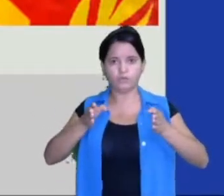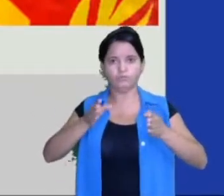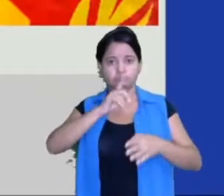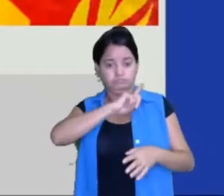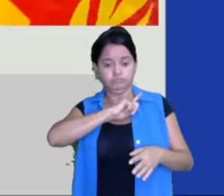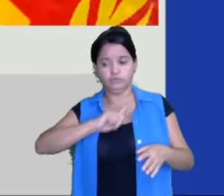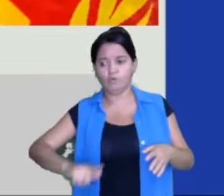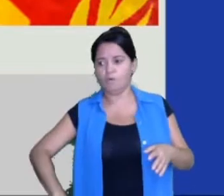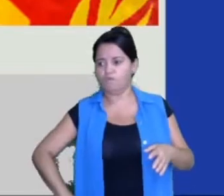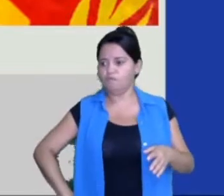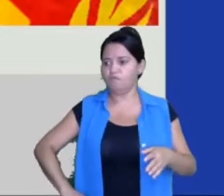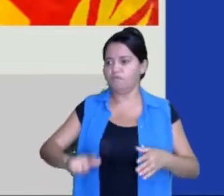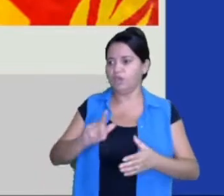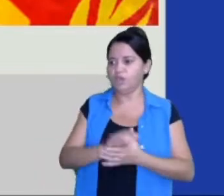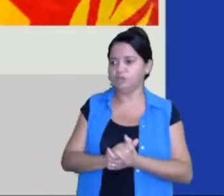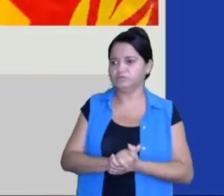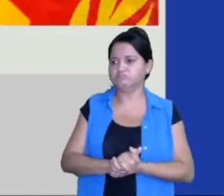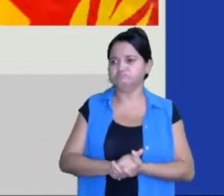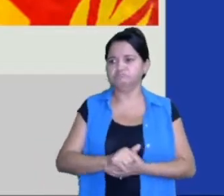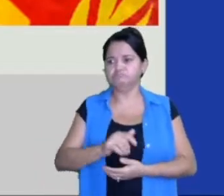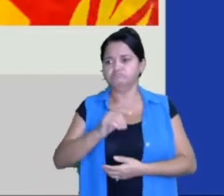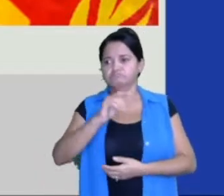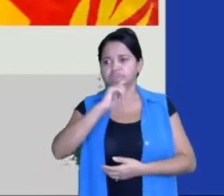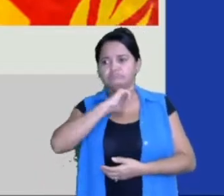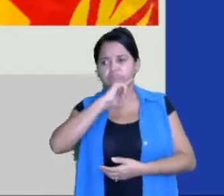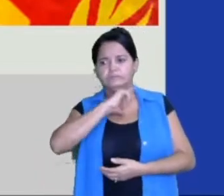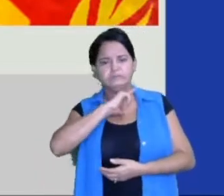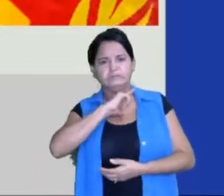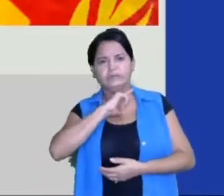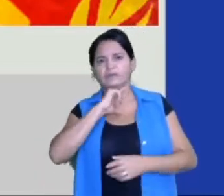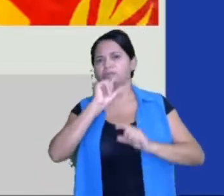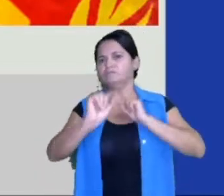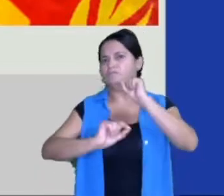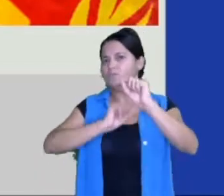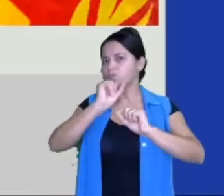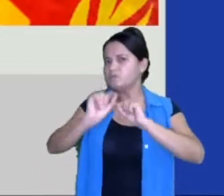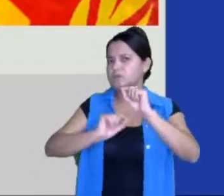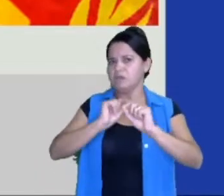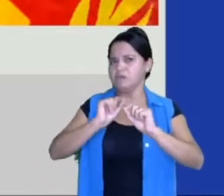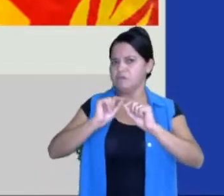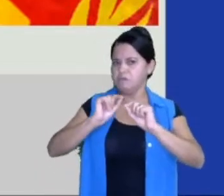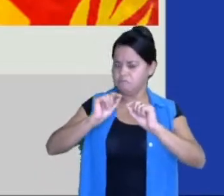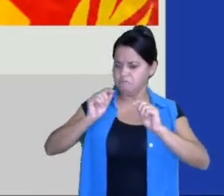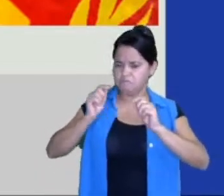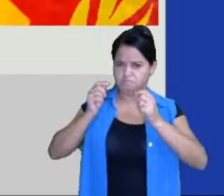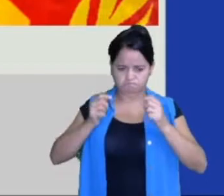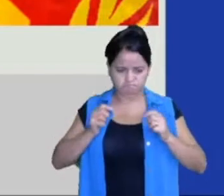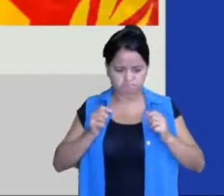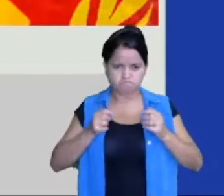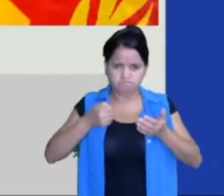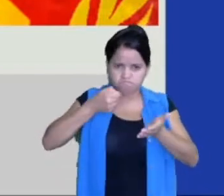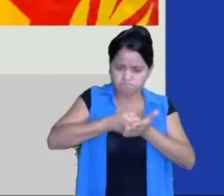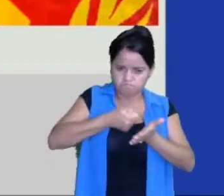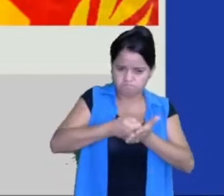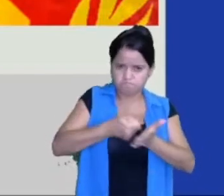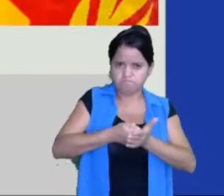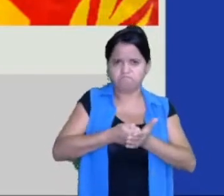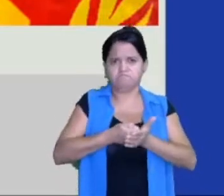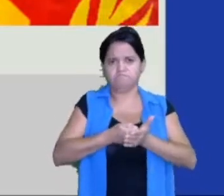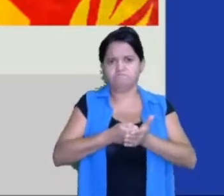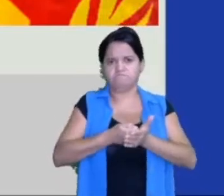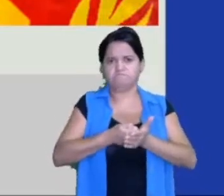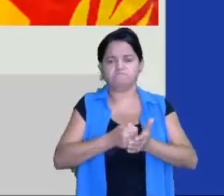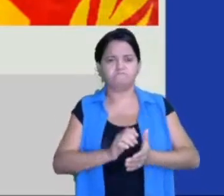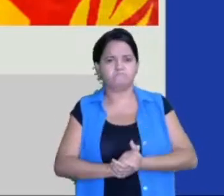do rei Nicolau, ele era absolutista, ele era autoritário. Então, a